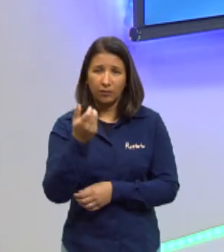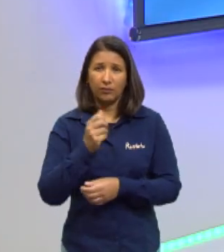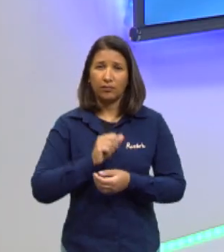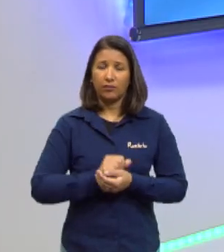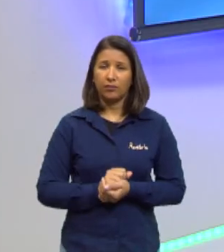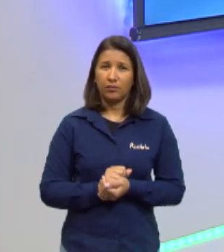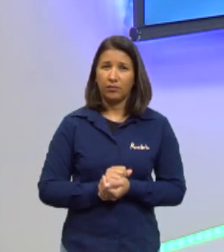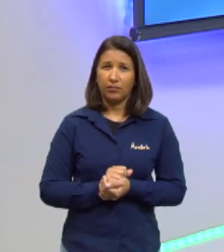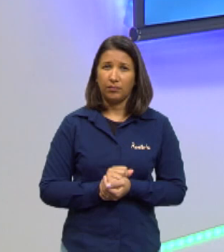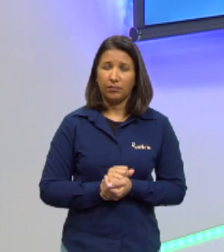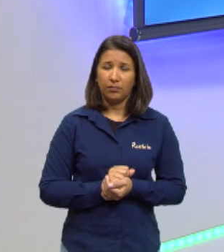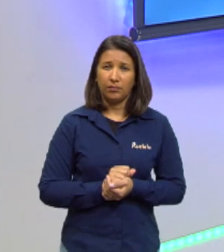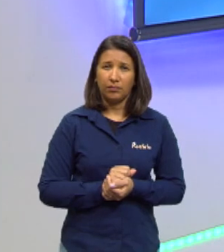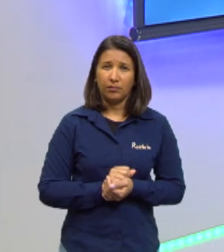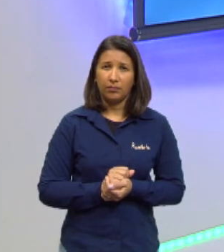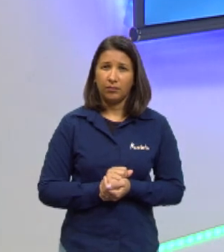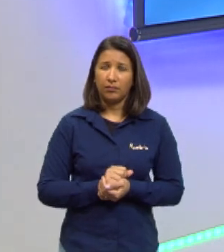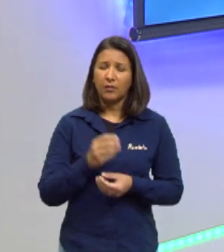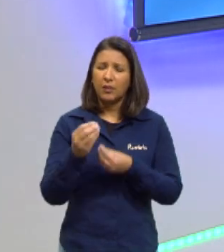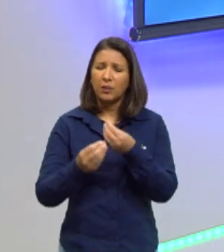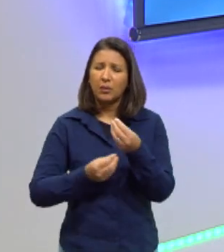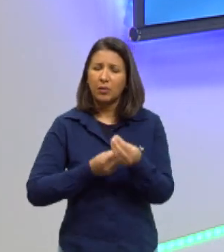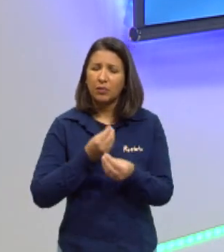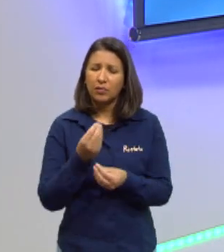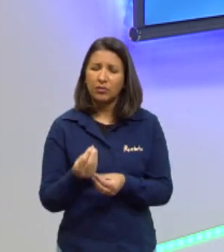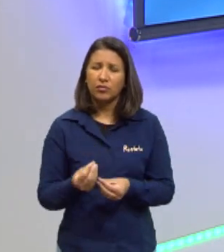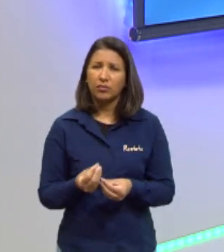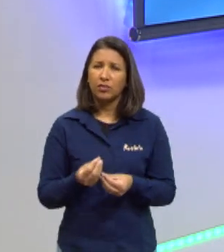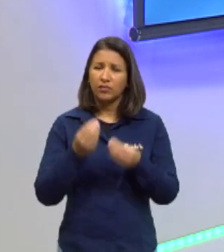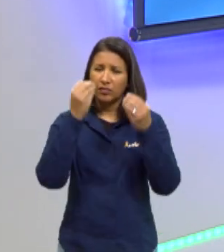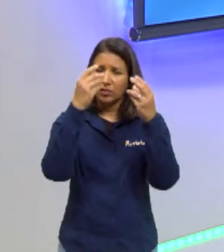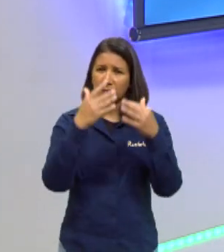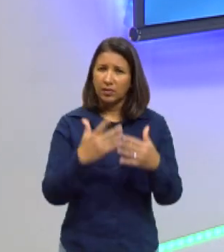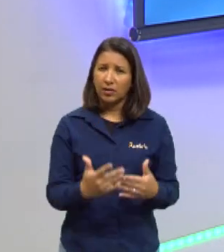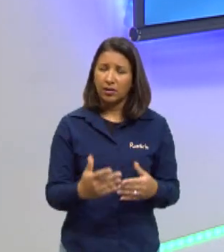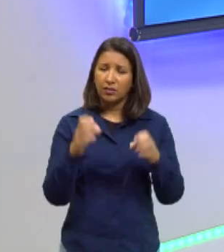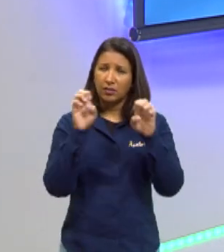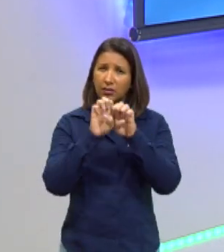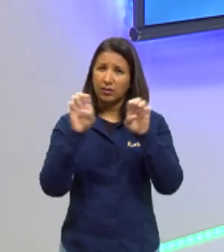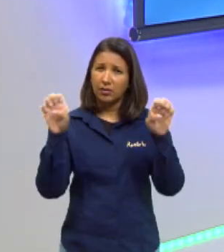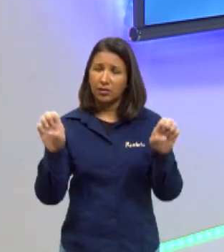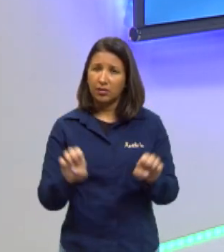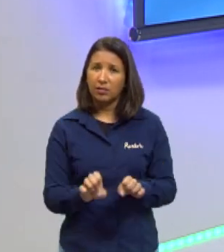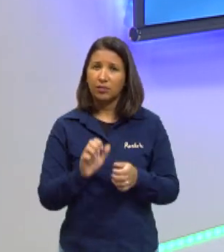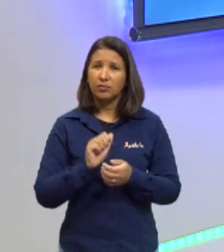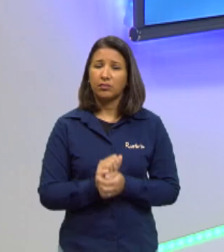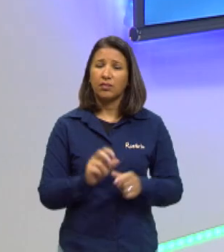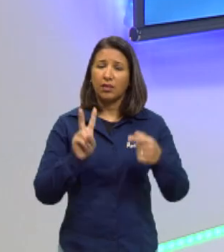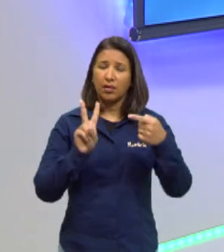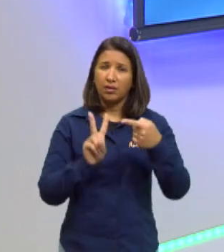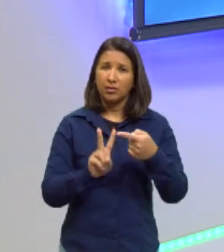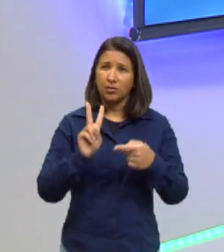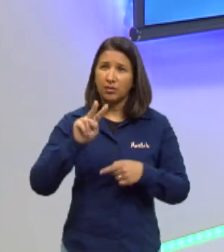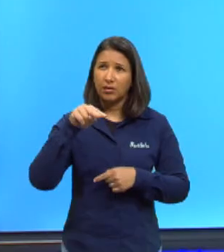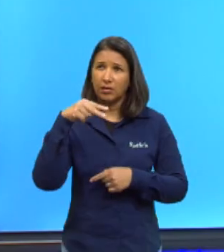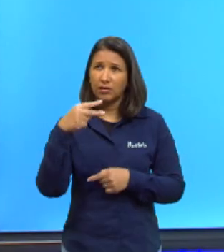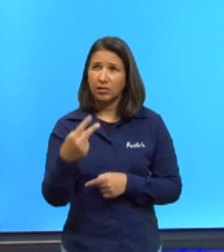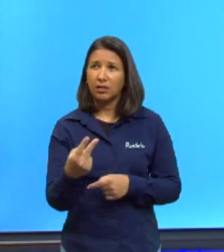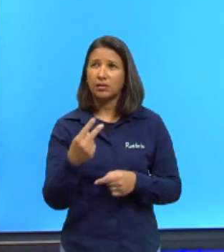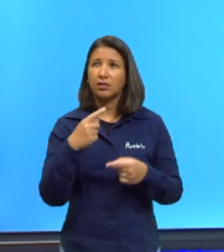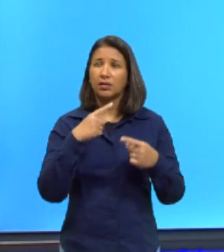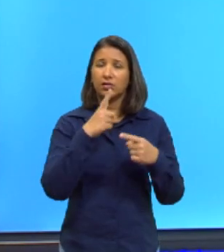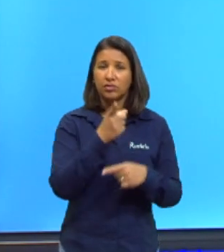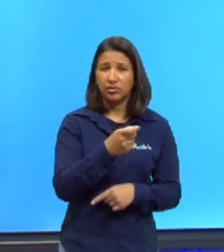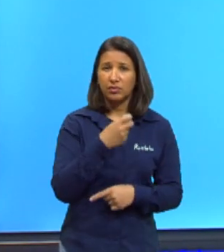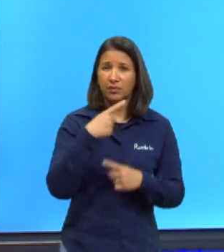equação? Certo? Então, como é que a gente vai resolver uma equação raiz quadrada de x mais 2 igual a